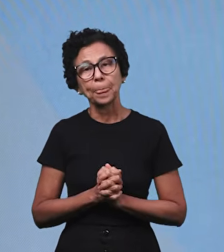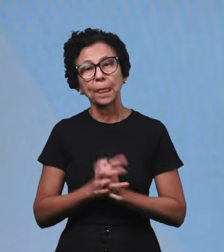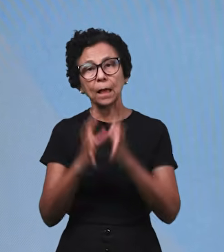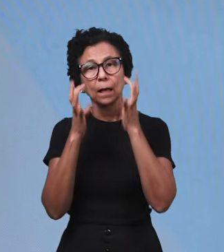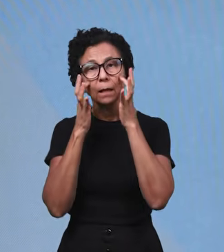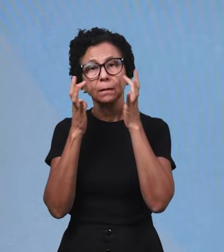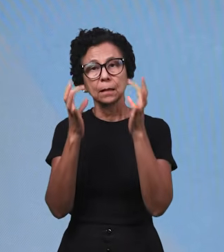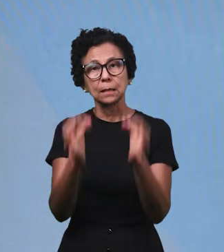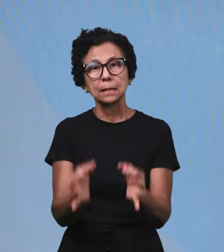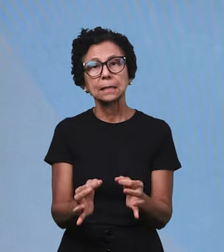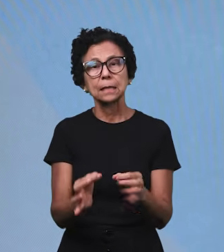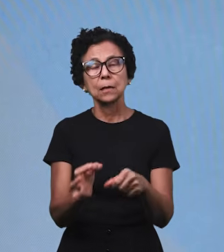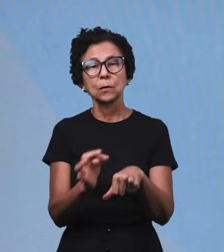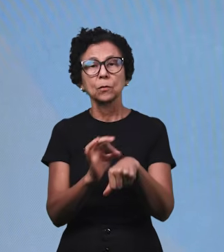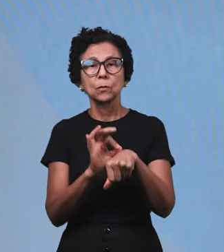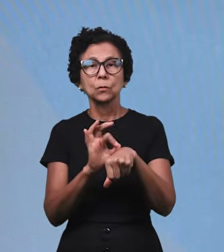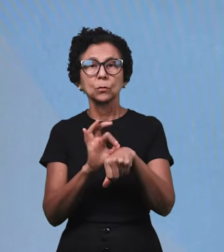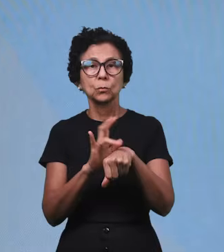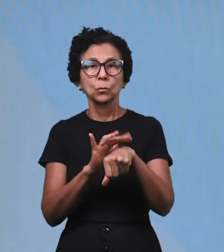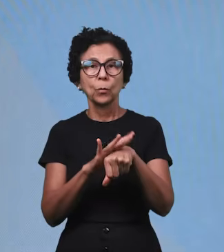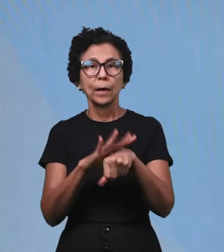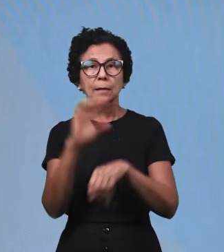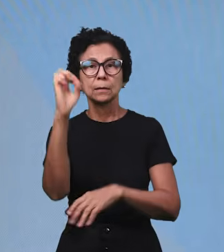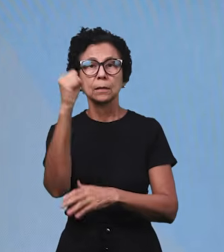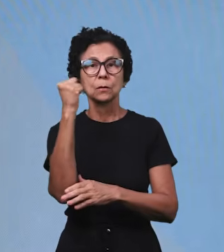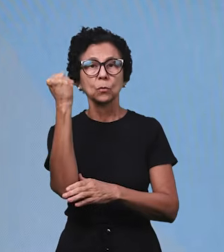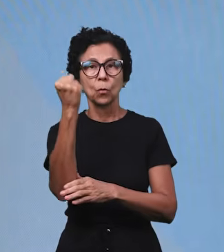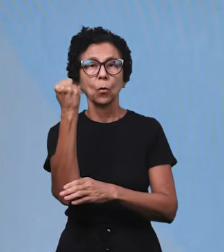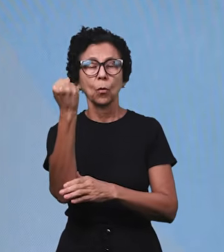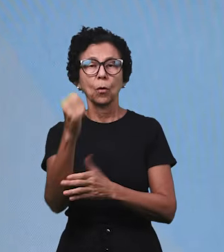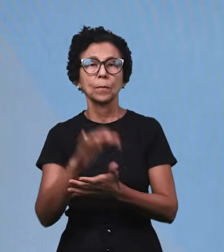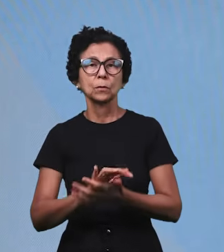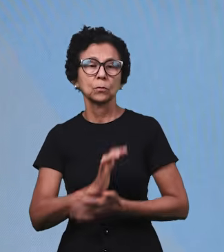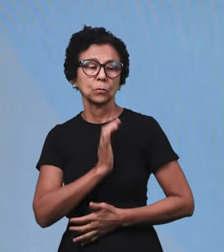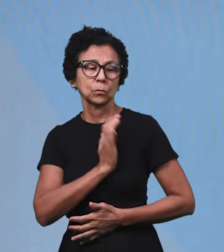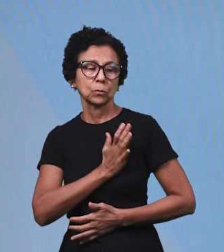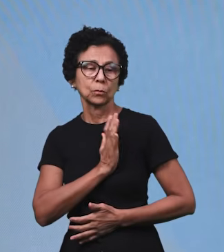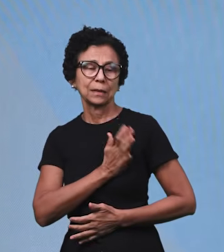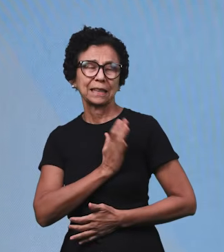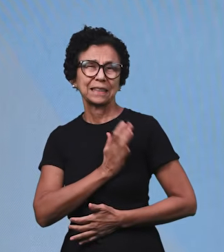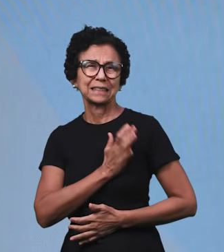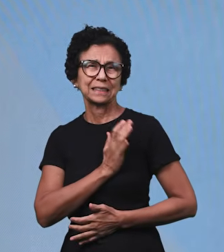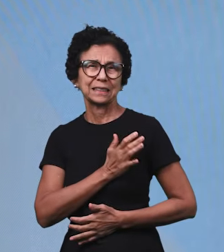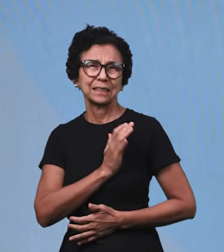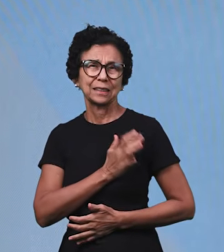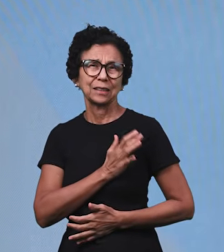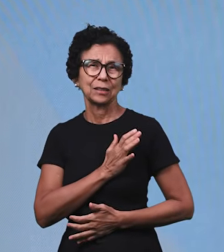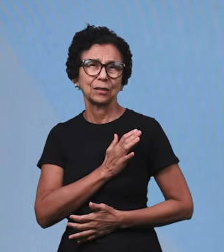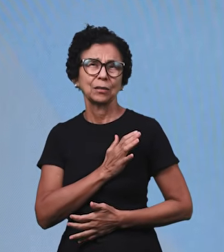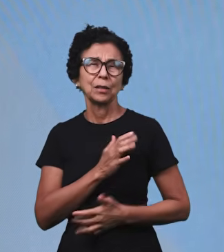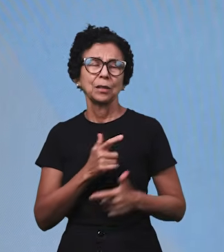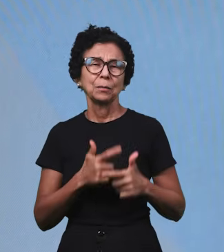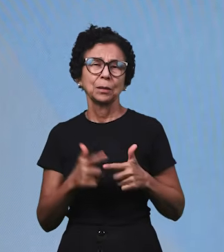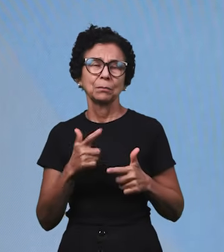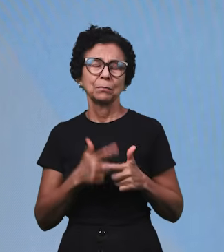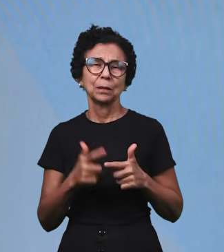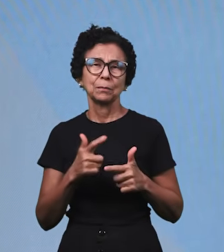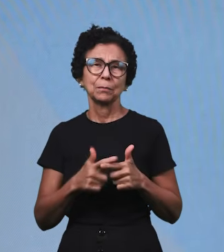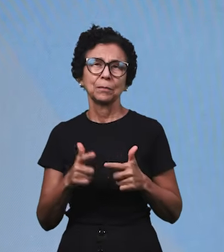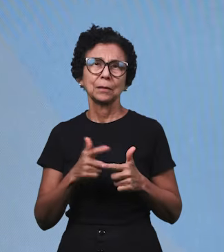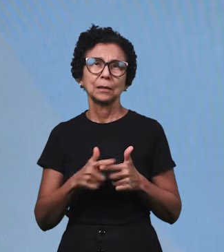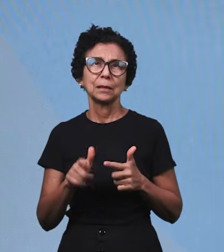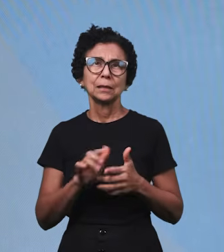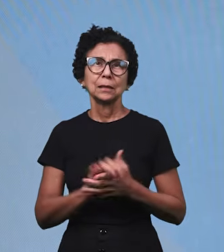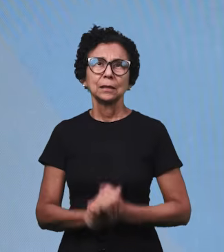que chamar atenção são das pessoas que têm doenças crônicas, como as cardiopatias, o paciente com insuficiência cardíaca, o